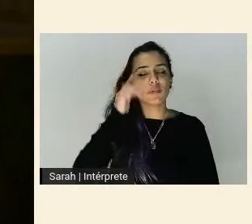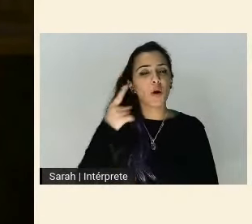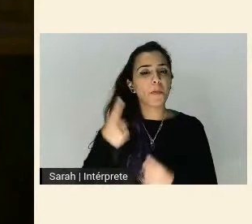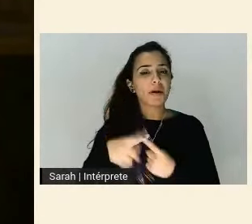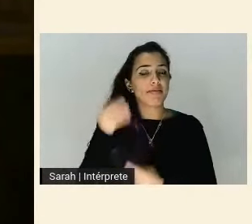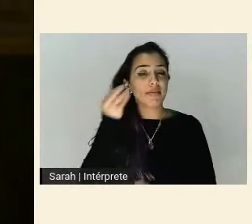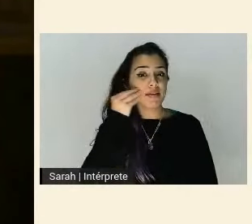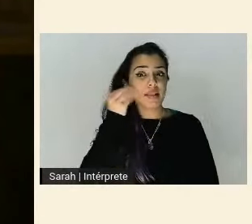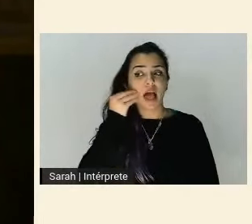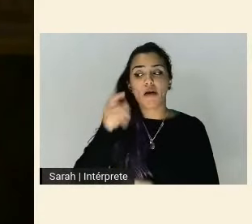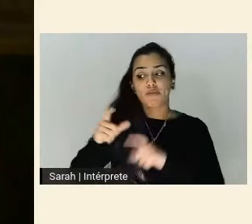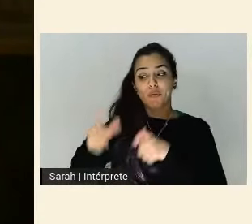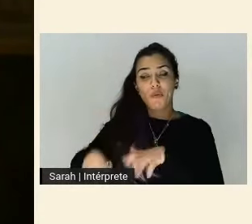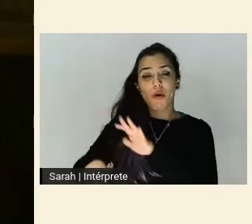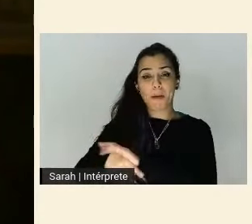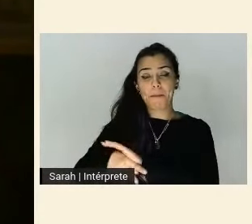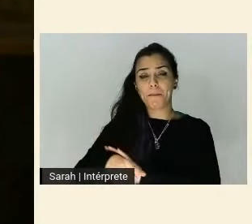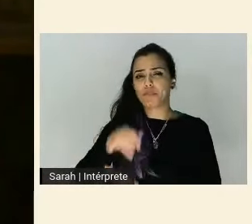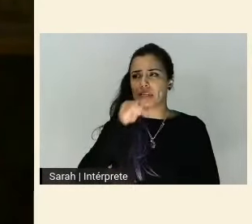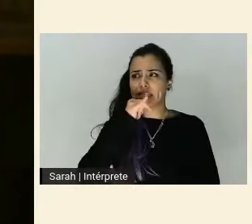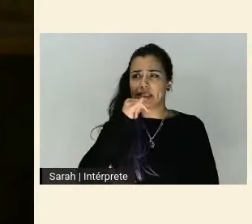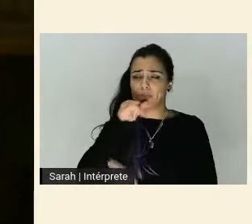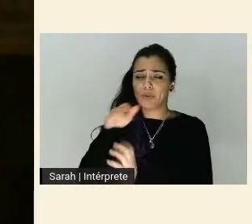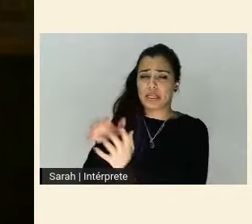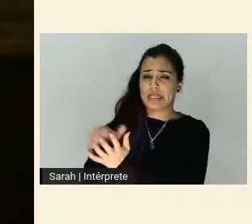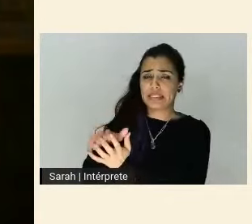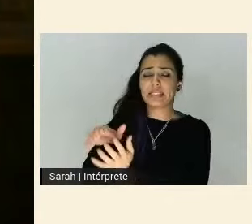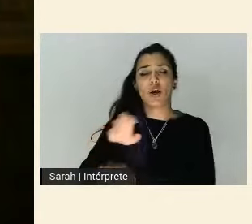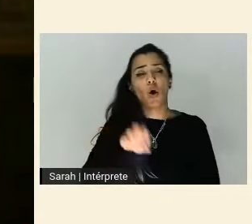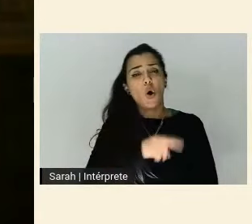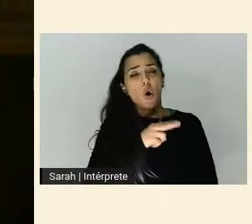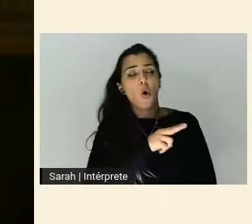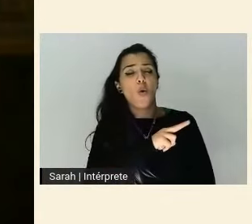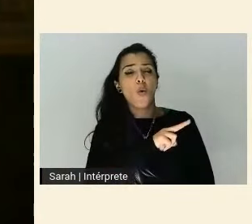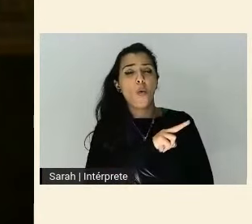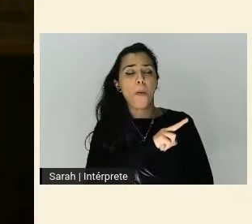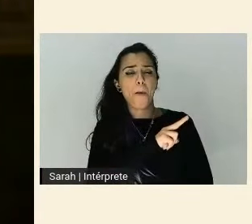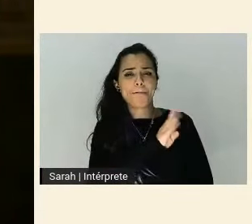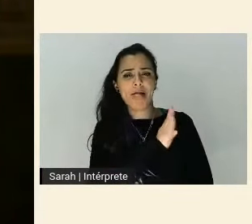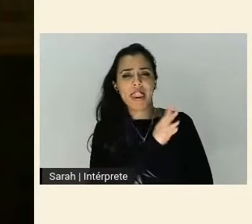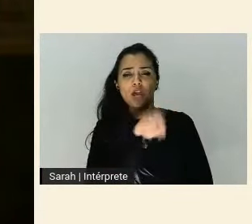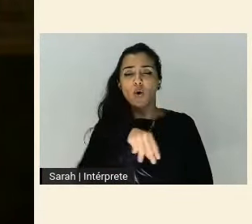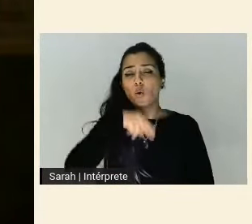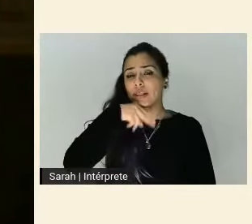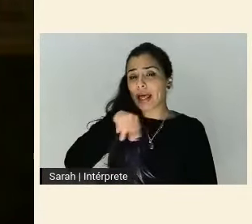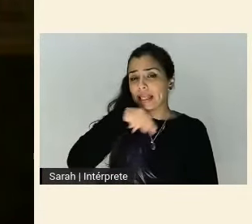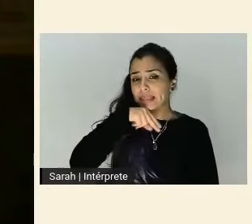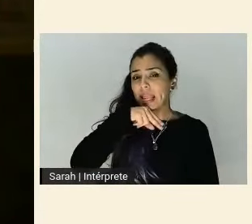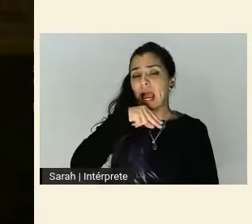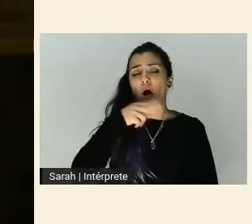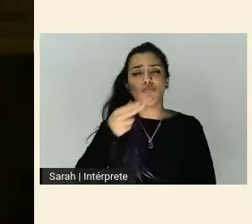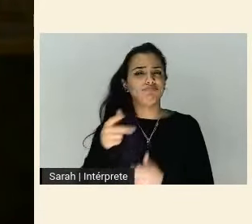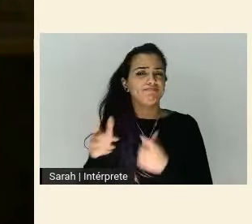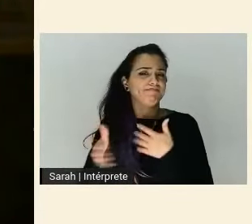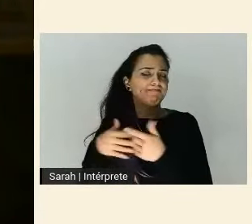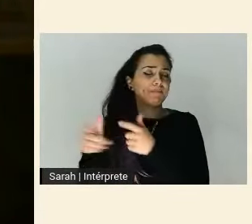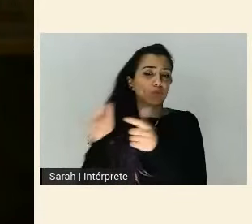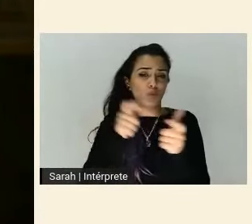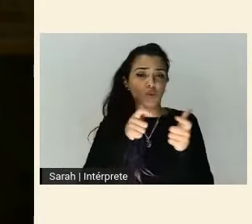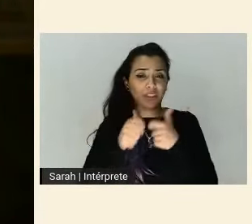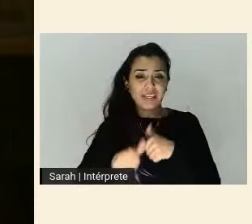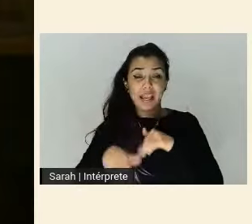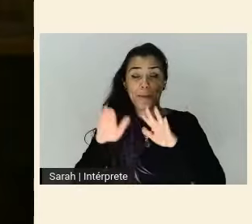fosse num casarão do Recife, numa rocinha em Belém ou num sobrado de Natal, uma no Estância nos Pampas. Mas